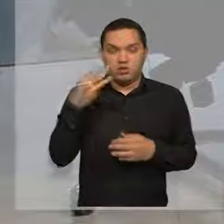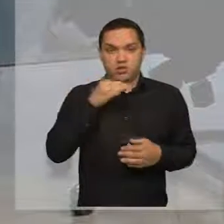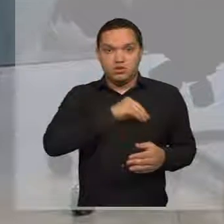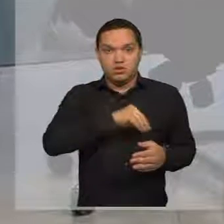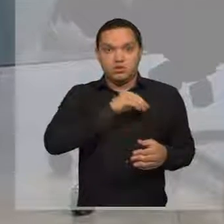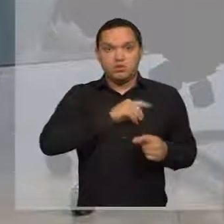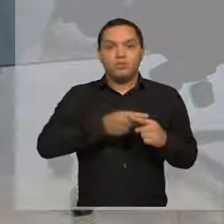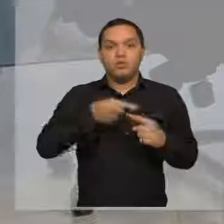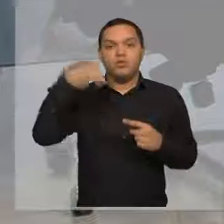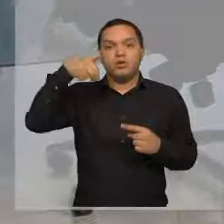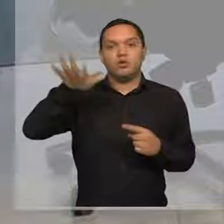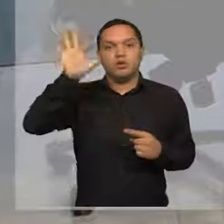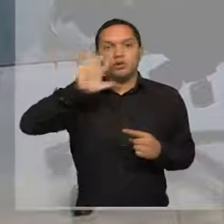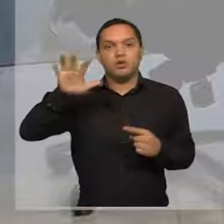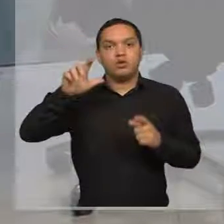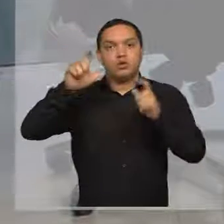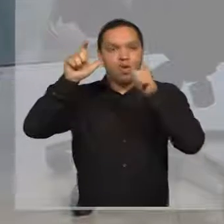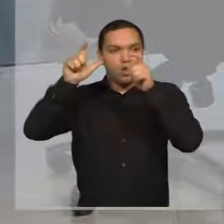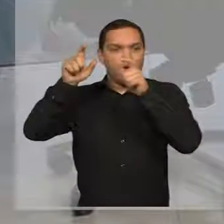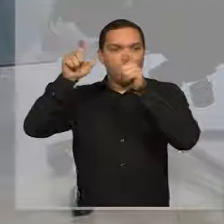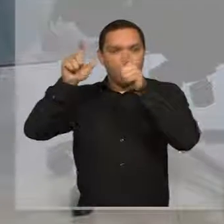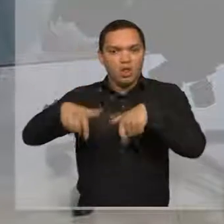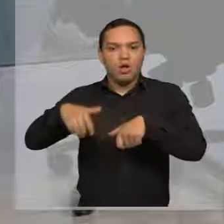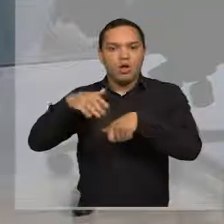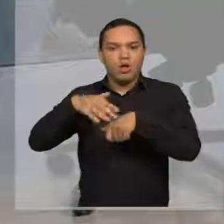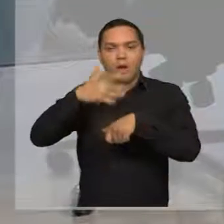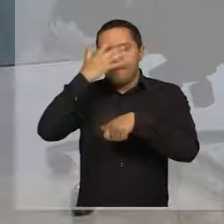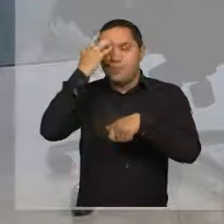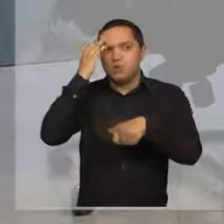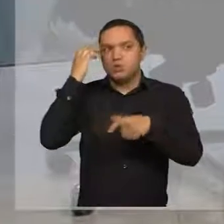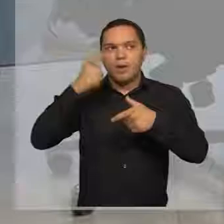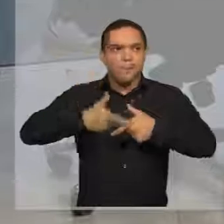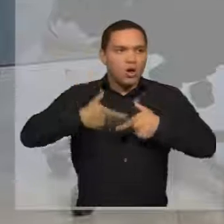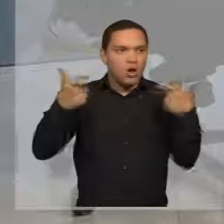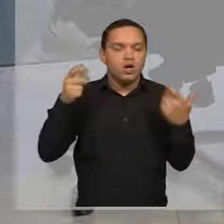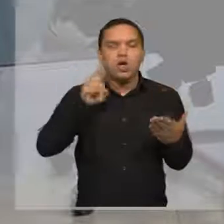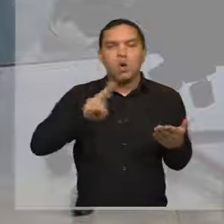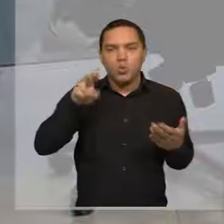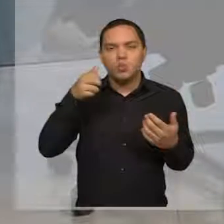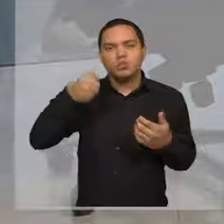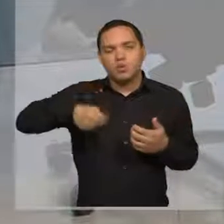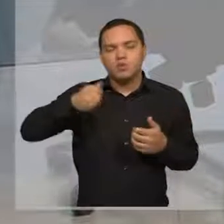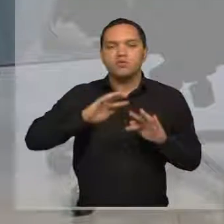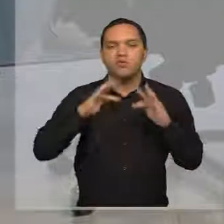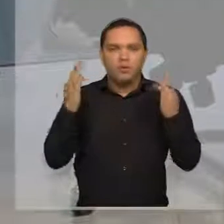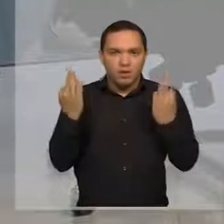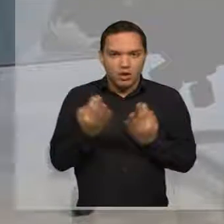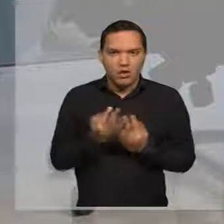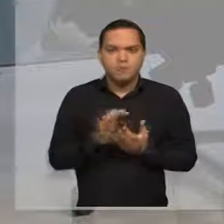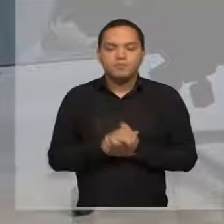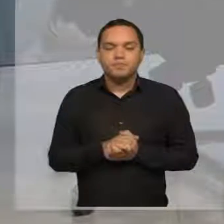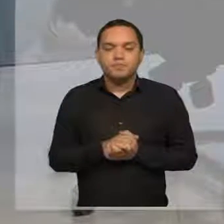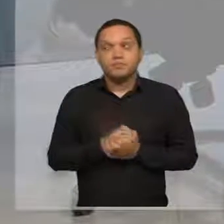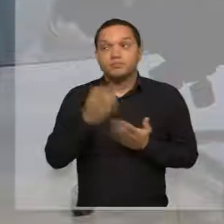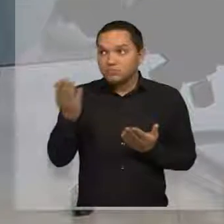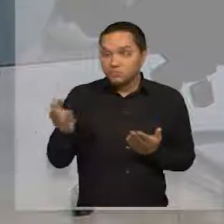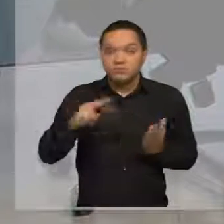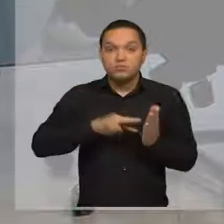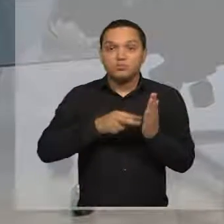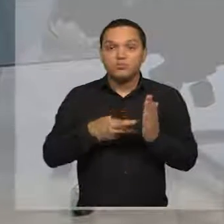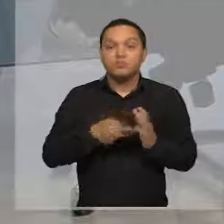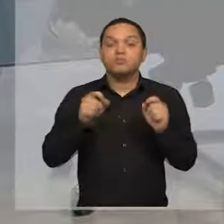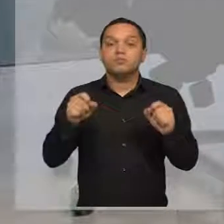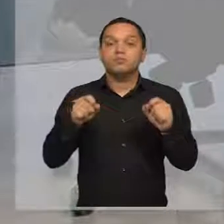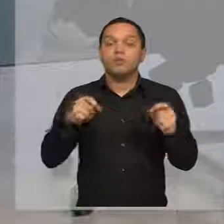que o Nordeste, digamos, é onde reside o maior público desse programa, isso significa